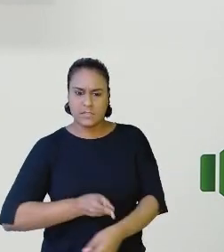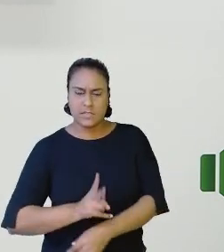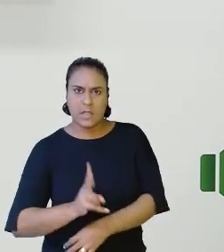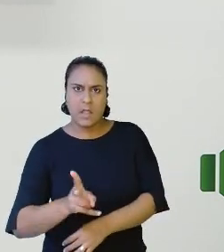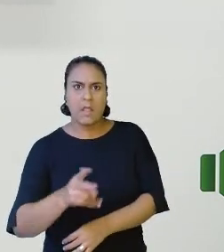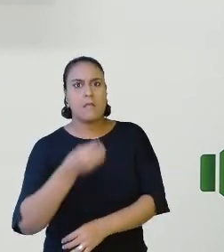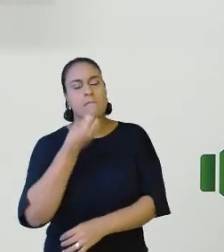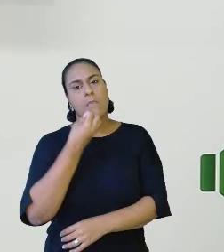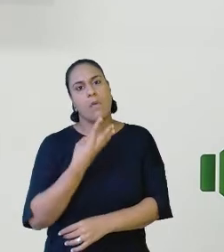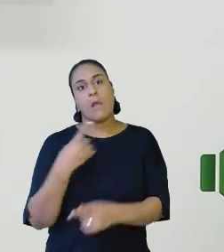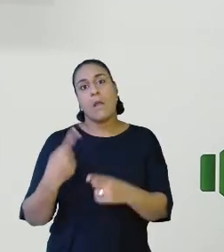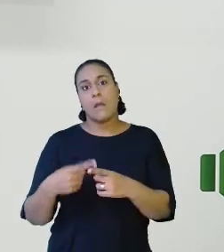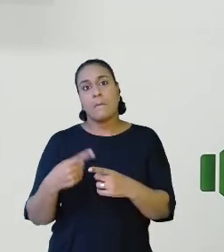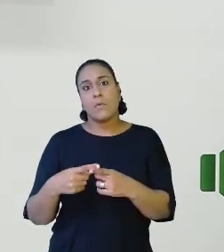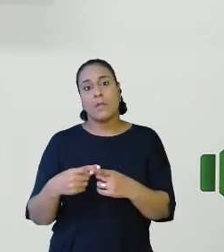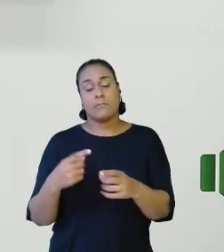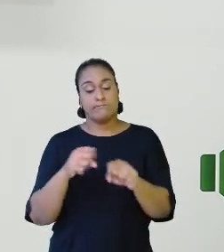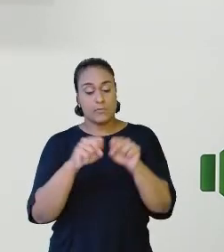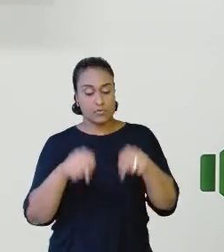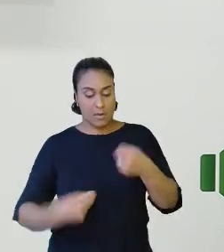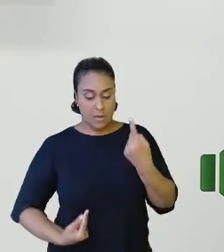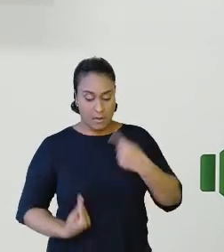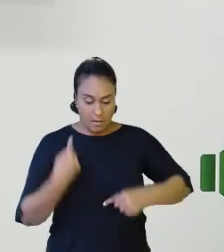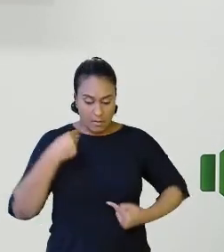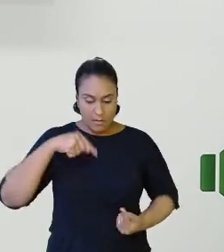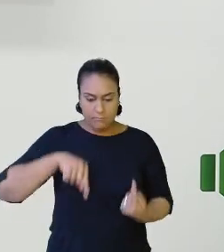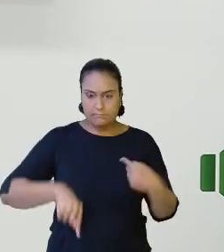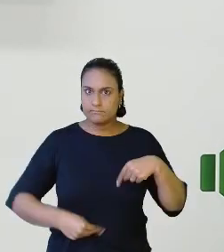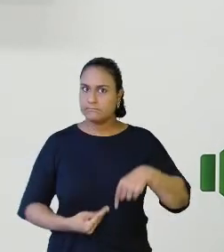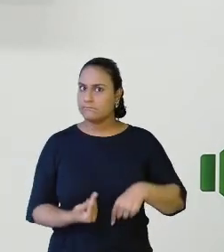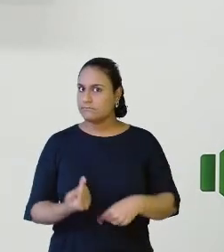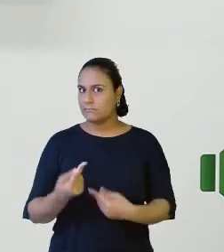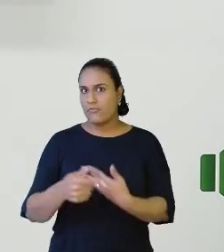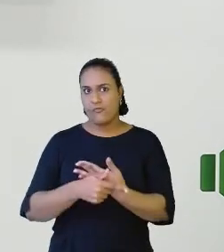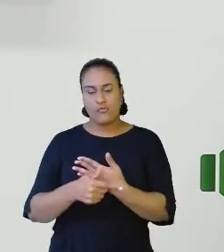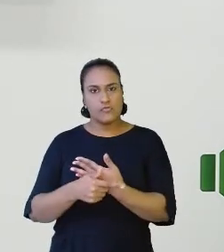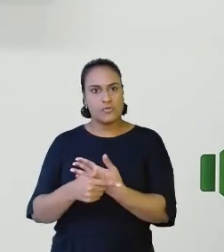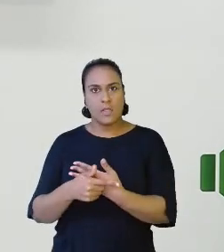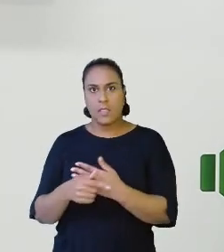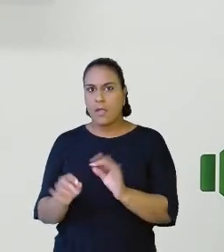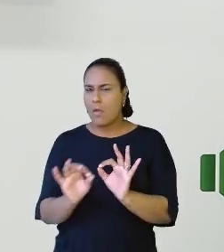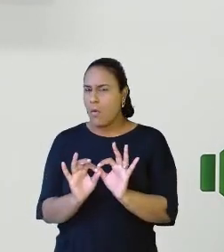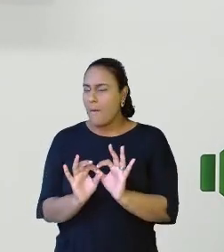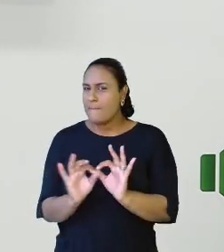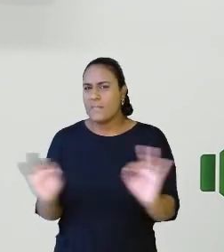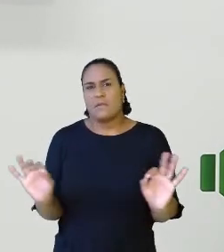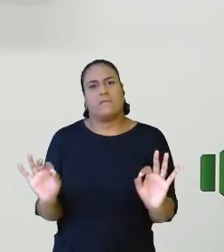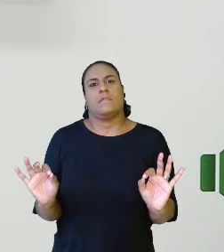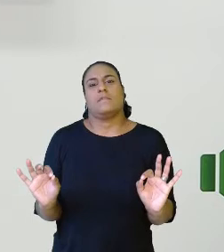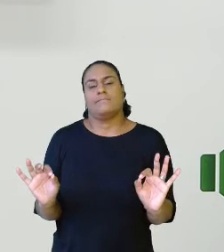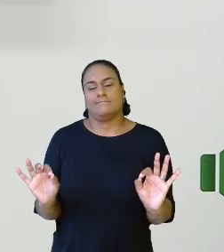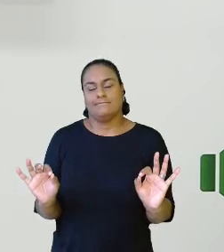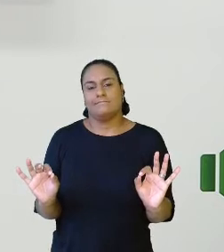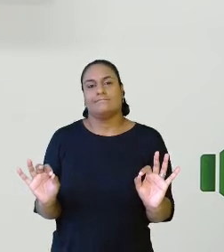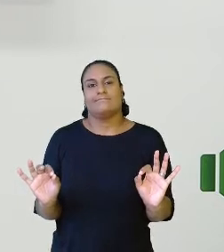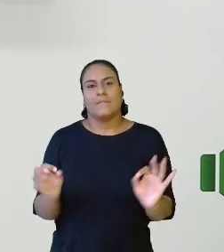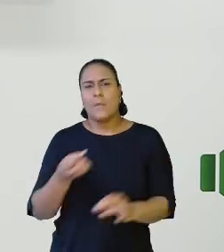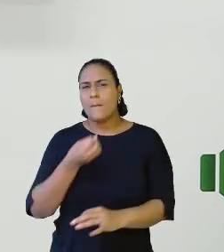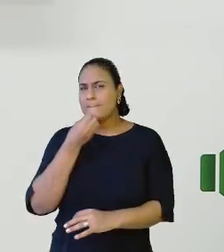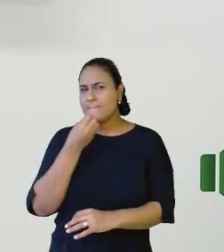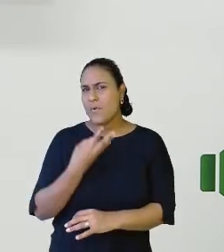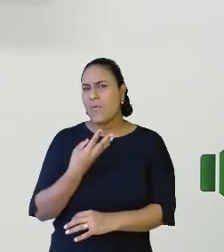sempre ok, com que o nosso sistema circulatório esteja funcionando, ó, sempre de maneira satisfatória, de